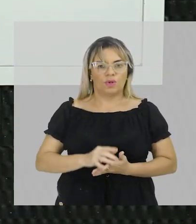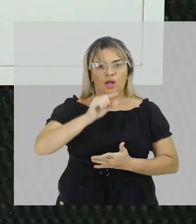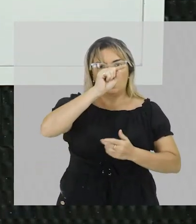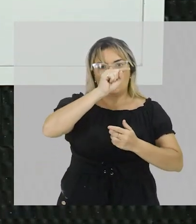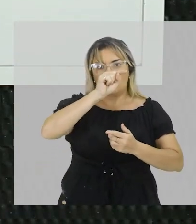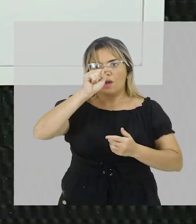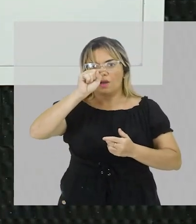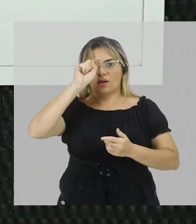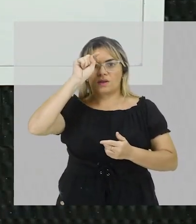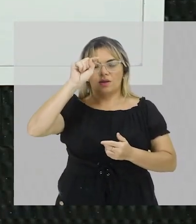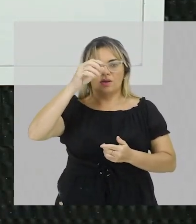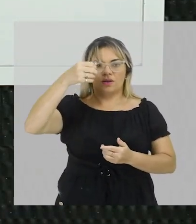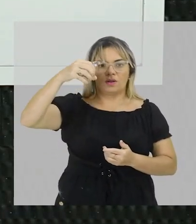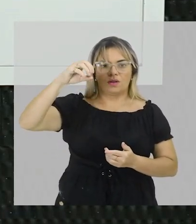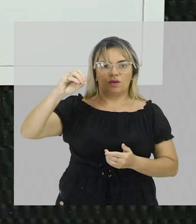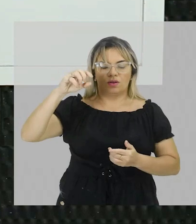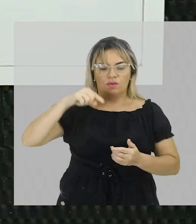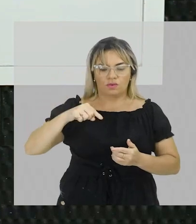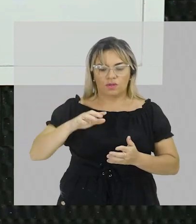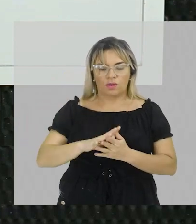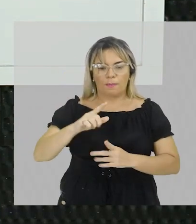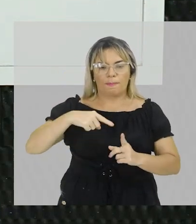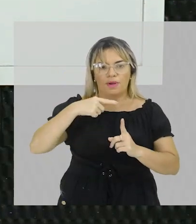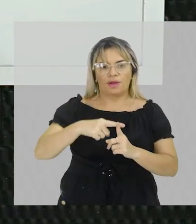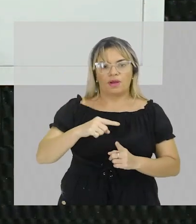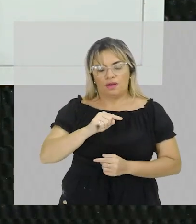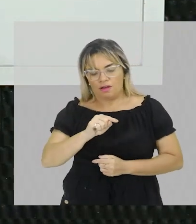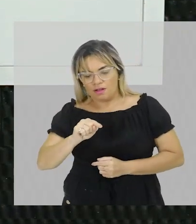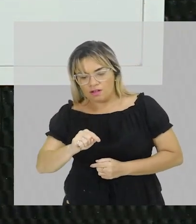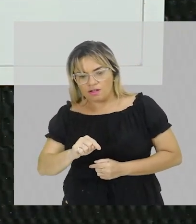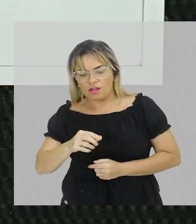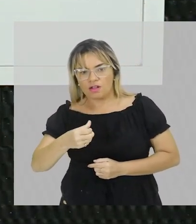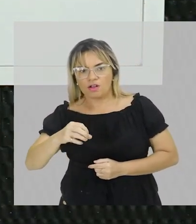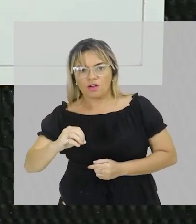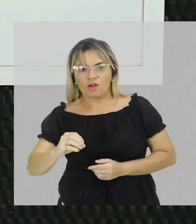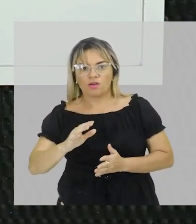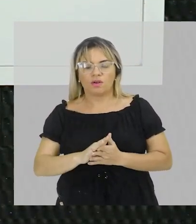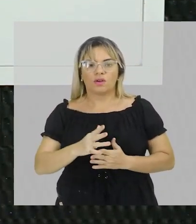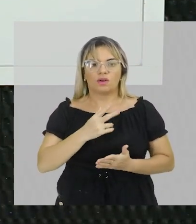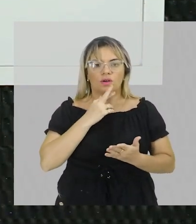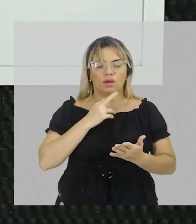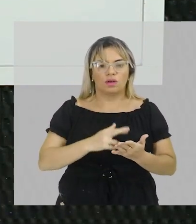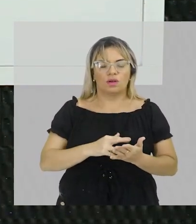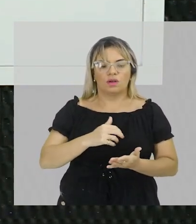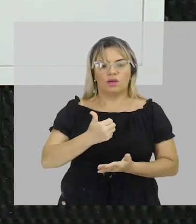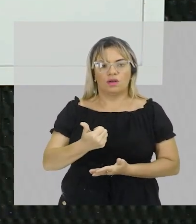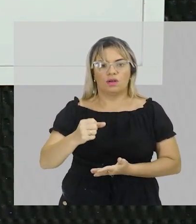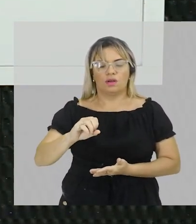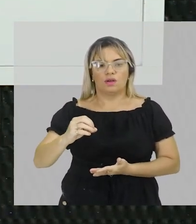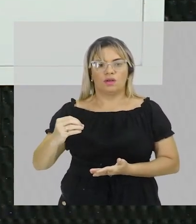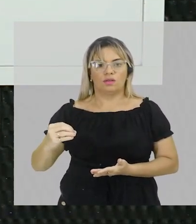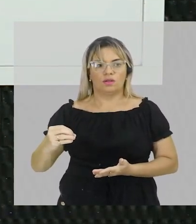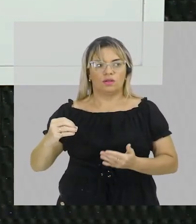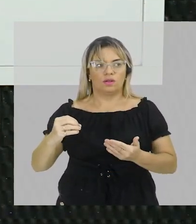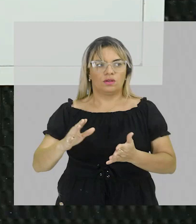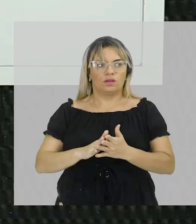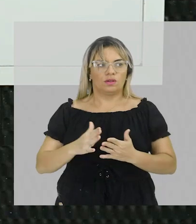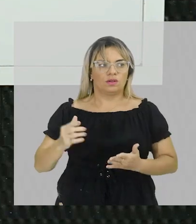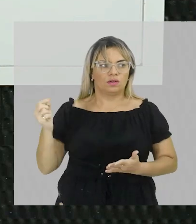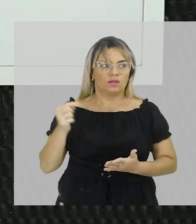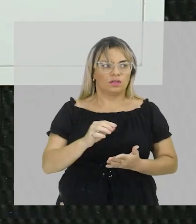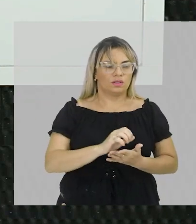180. Esses dois aqui também tem que dar 180. Então se esse aqui já é 135, esse aqui é 45 graus.